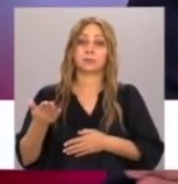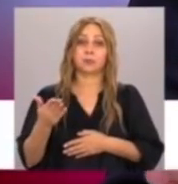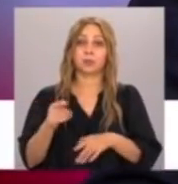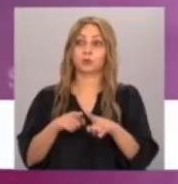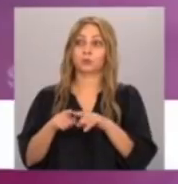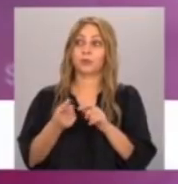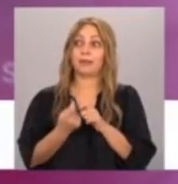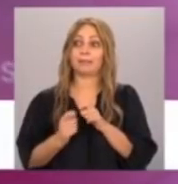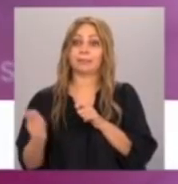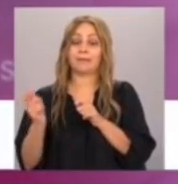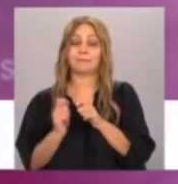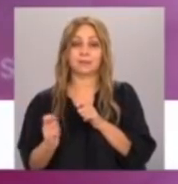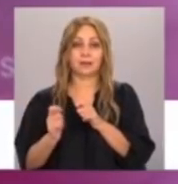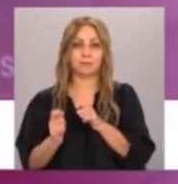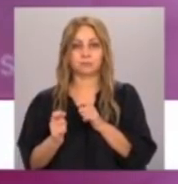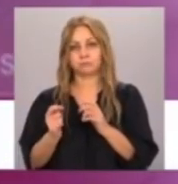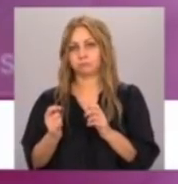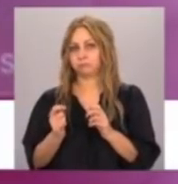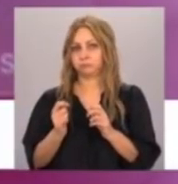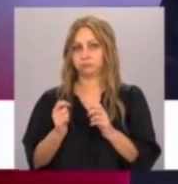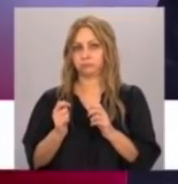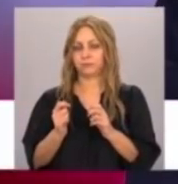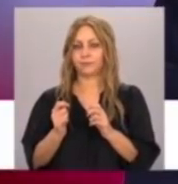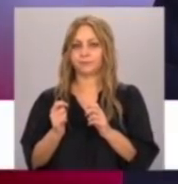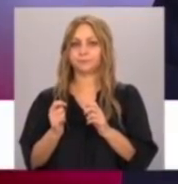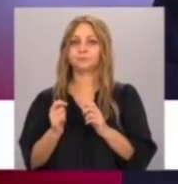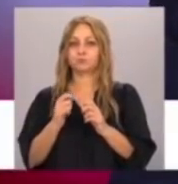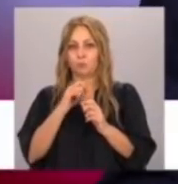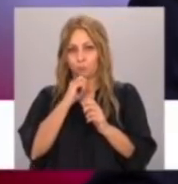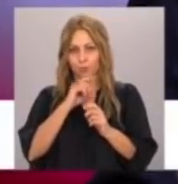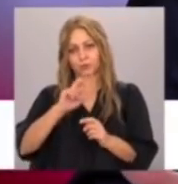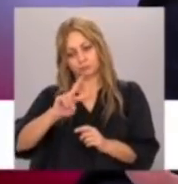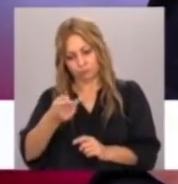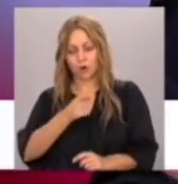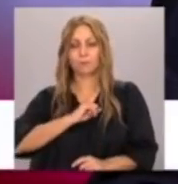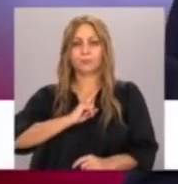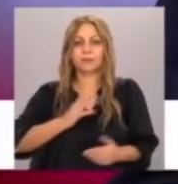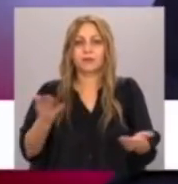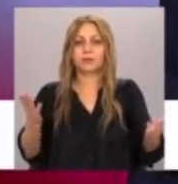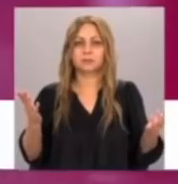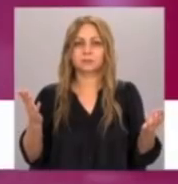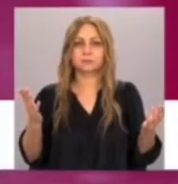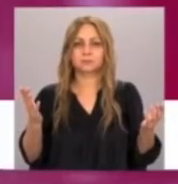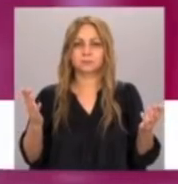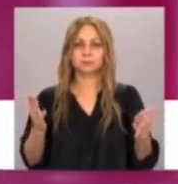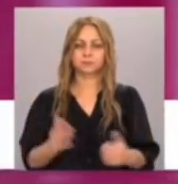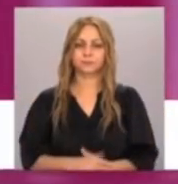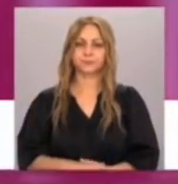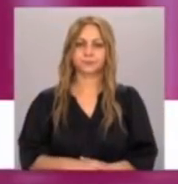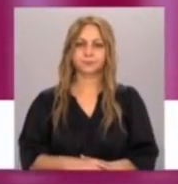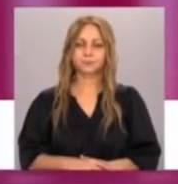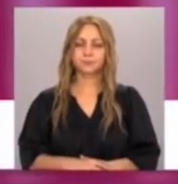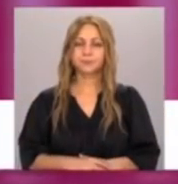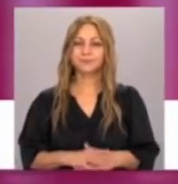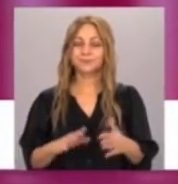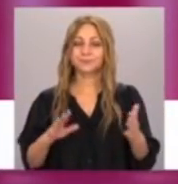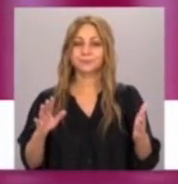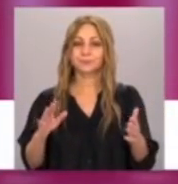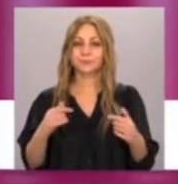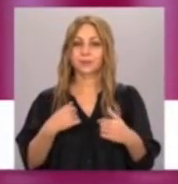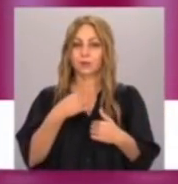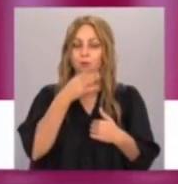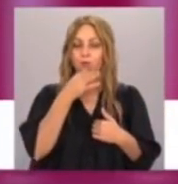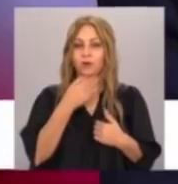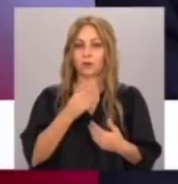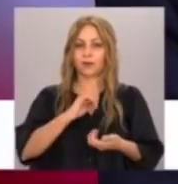a deve ser nem pensar agora se tu nem pensar significa privativo e agora não